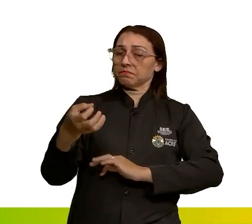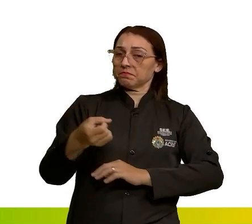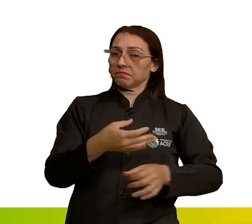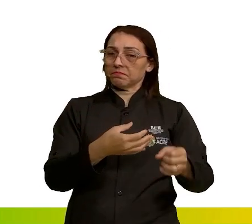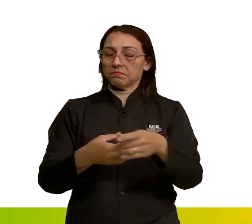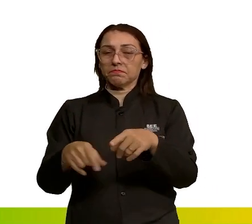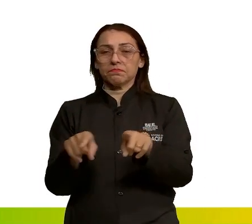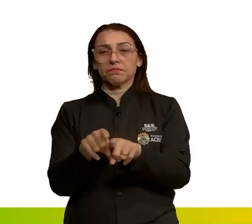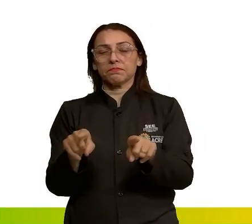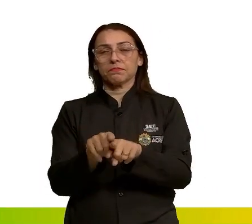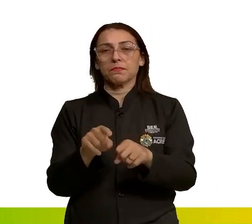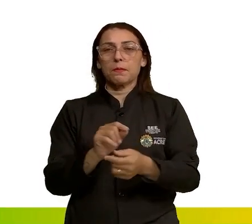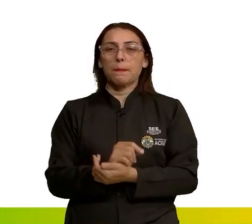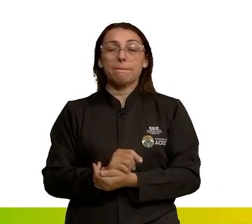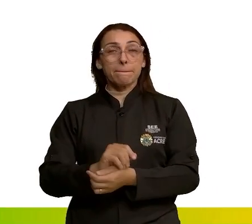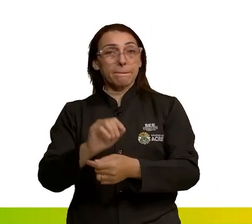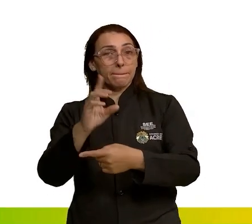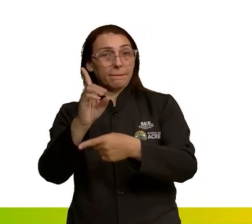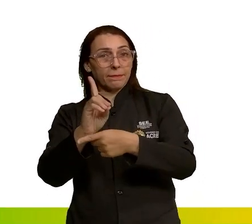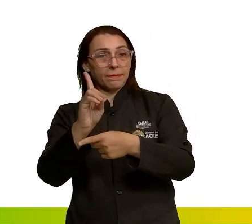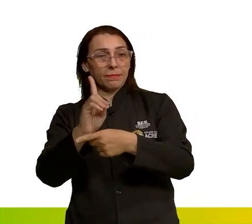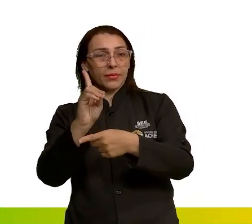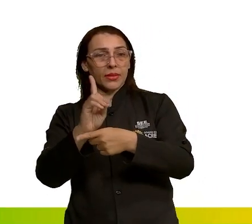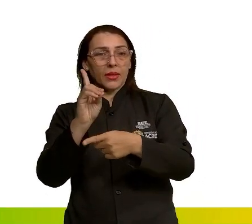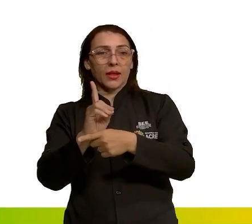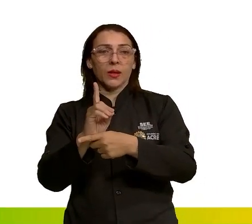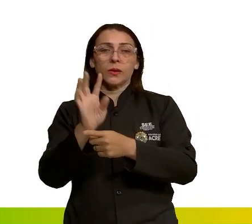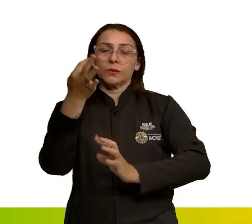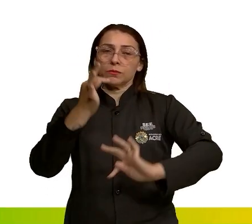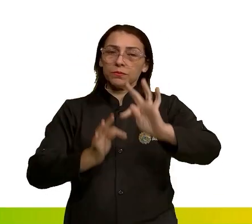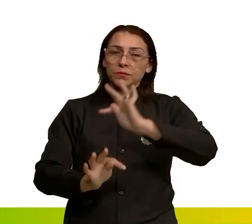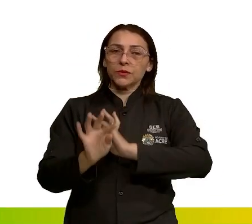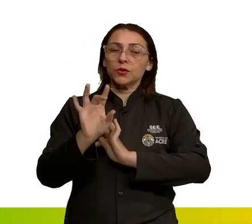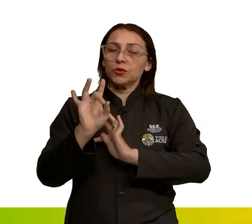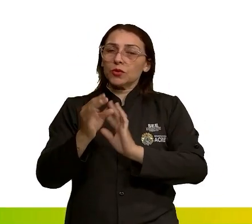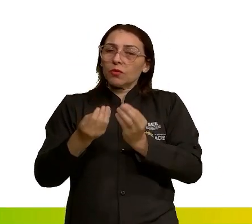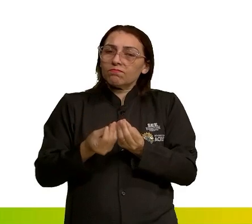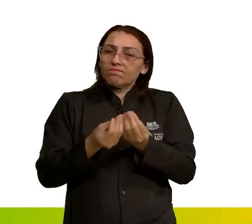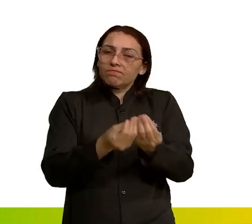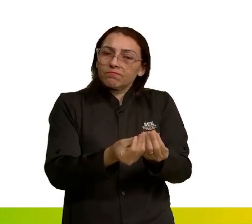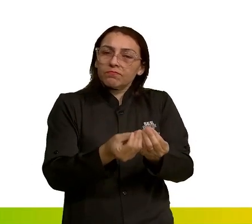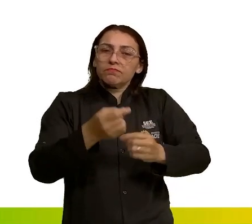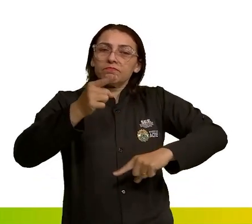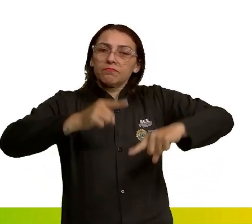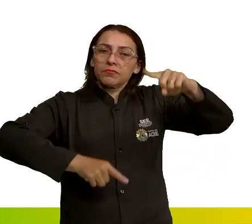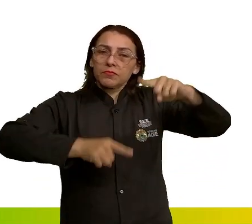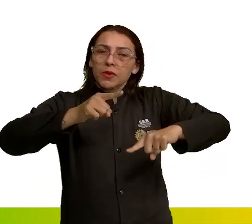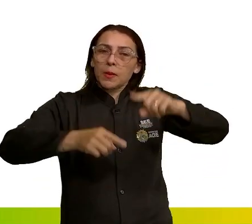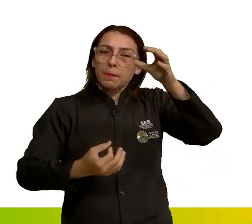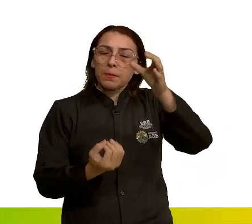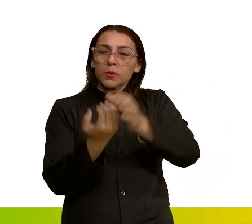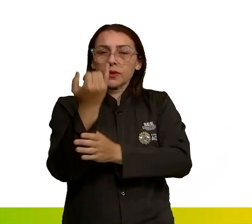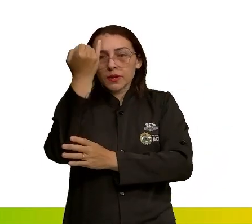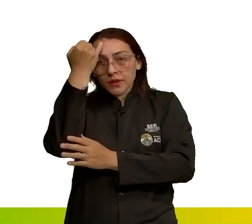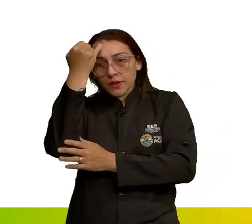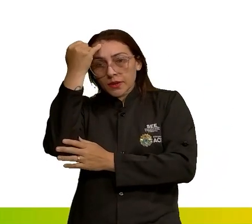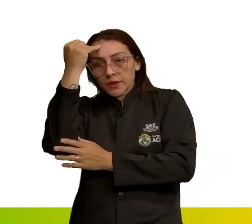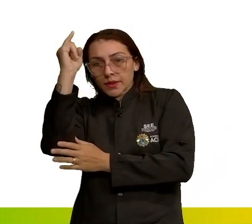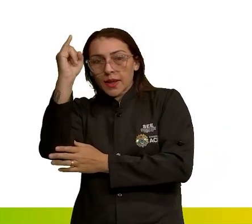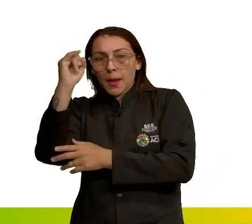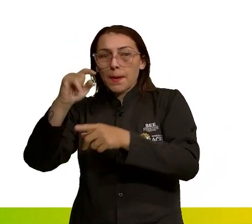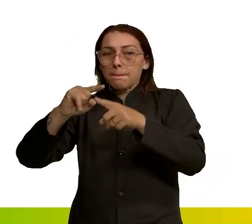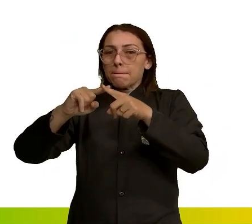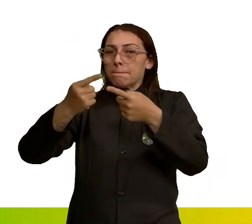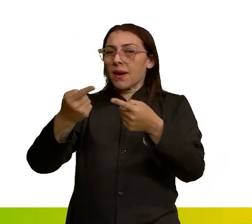inovação. Letra D. A tecnologia apenas oferece ferramentas